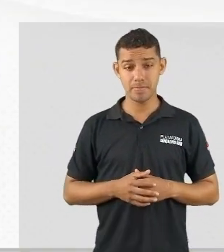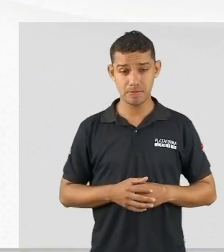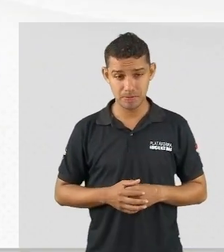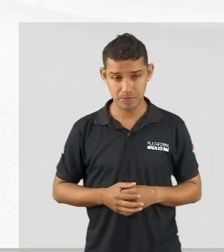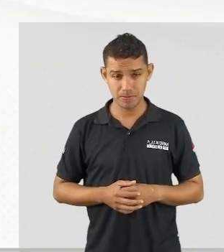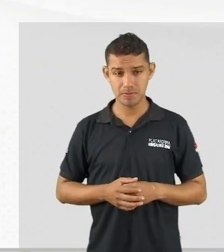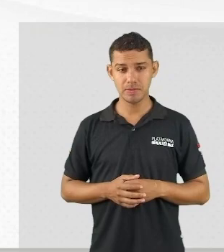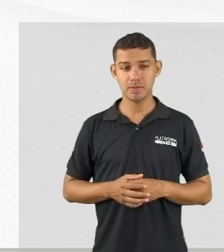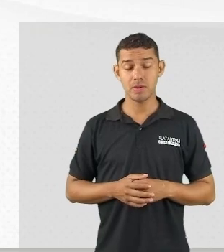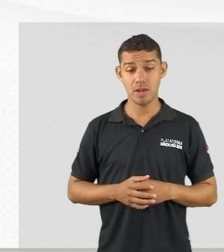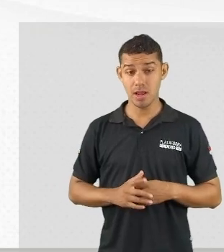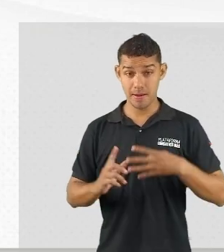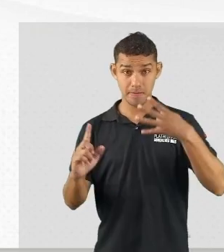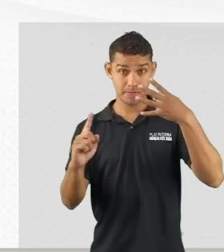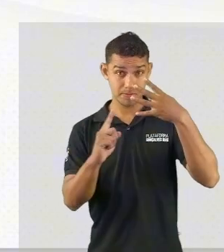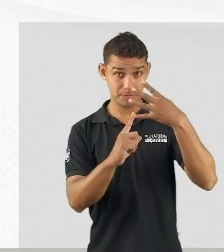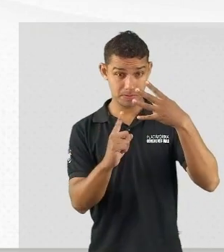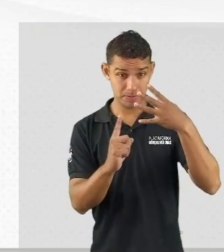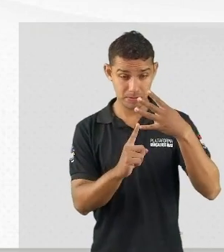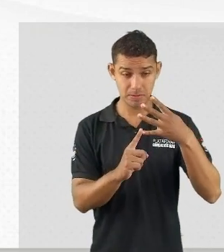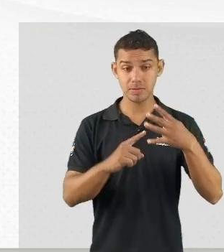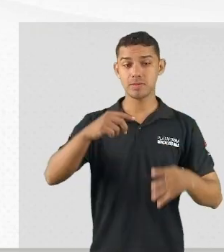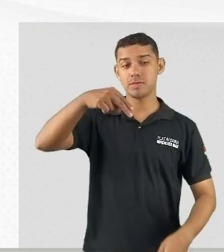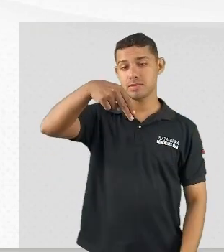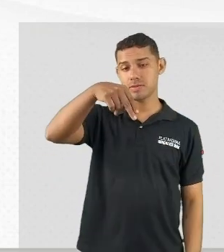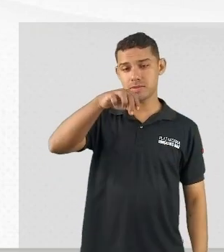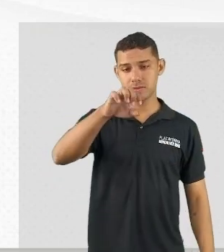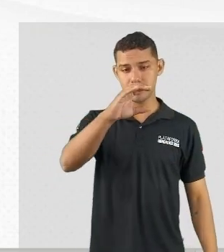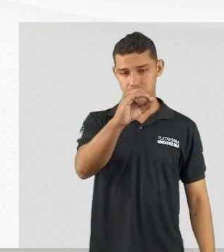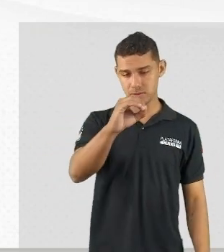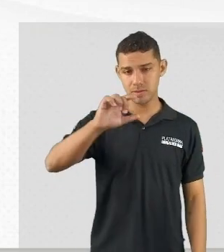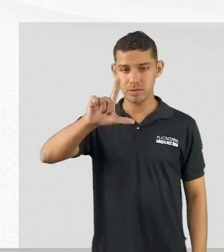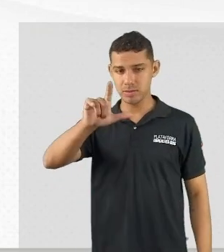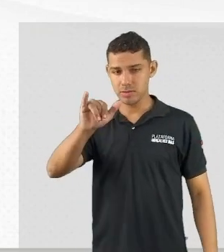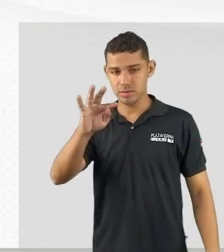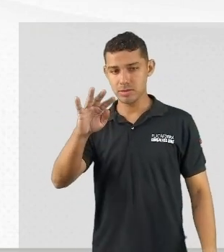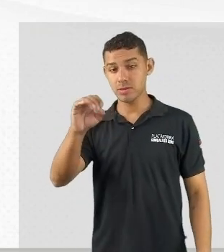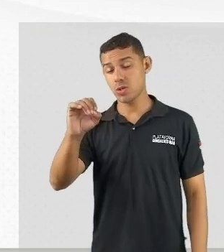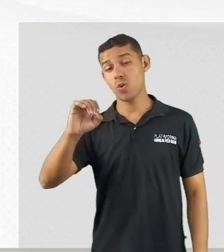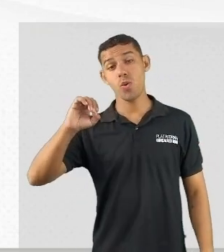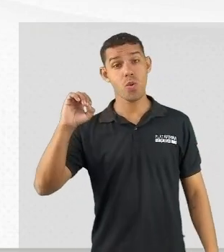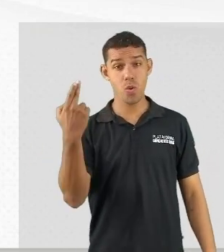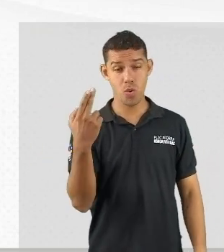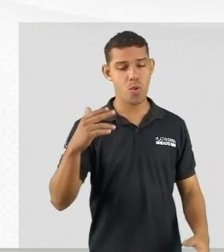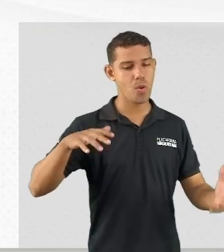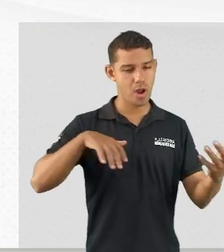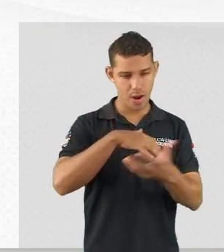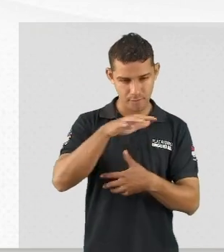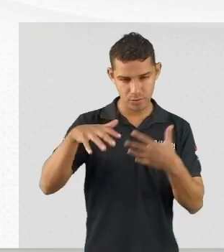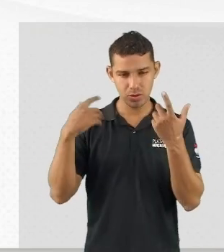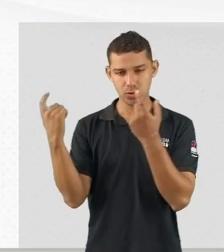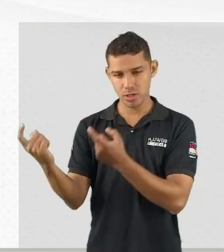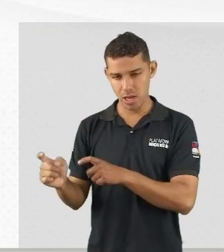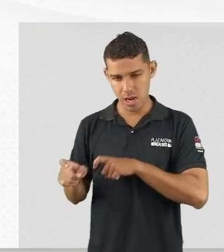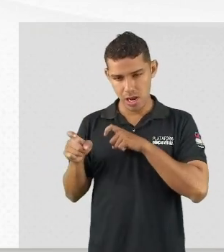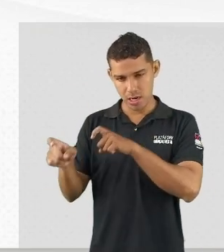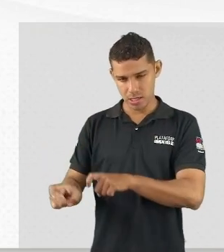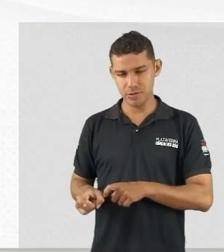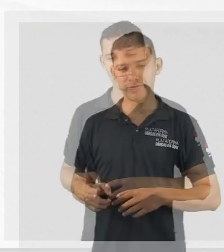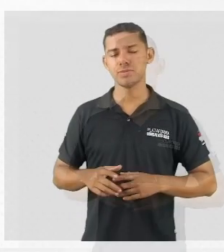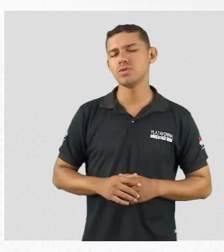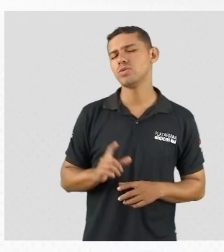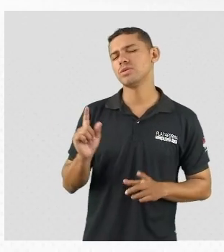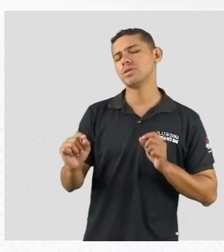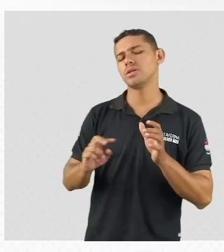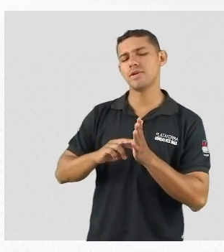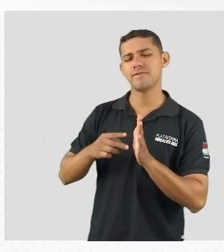a gente chega no Neolítico, ou Revolução da Agricultura. Por que é Revolução da